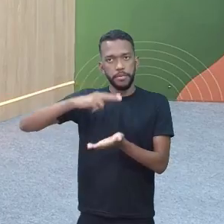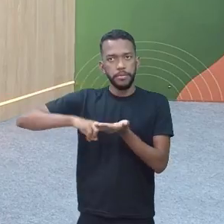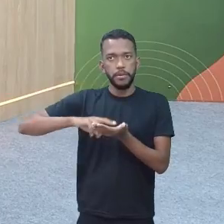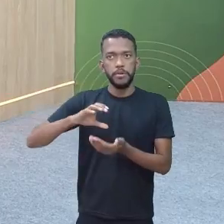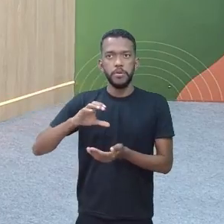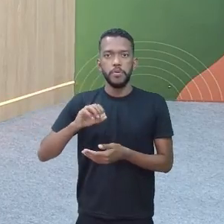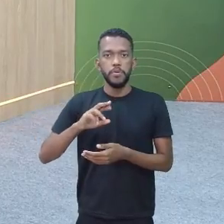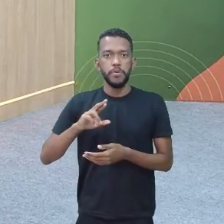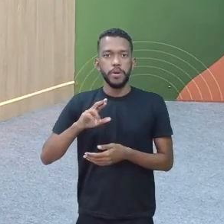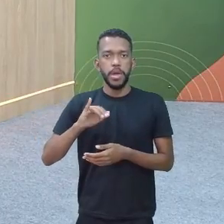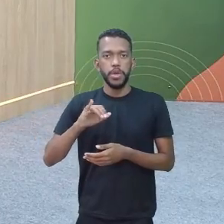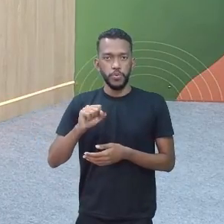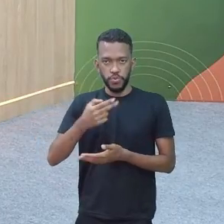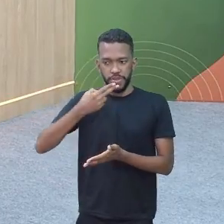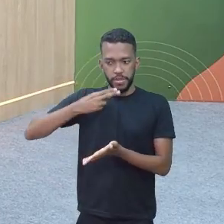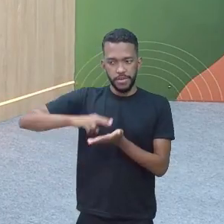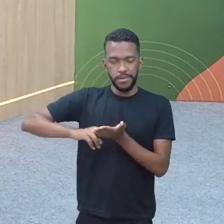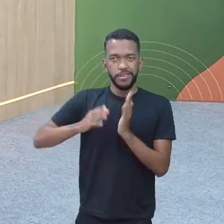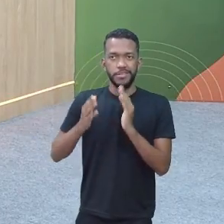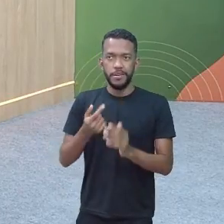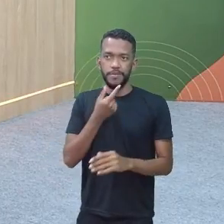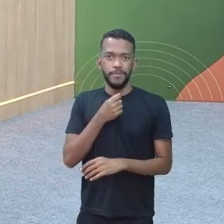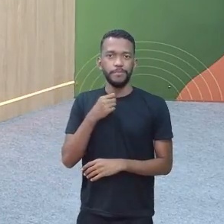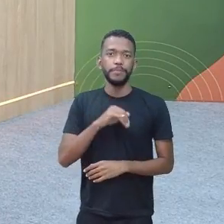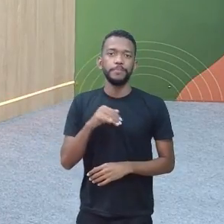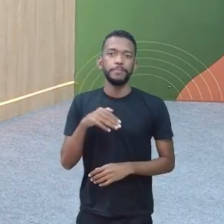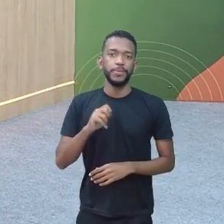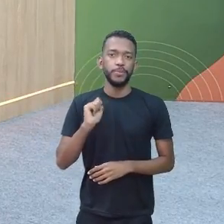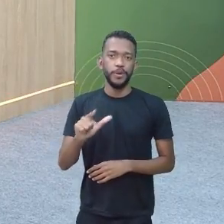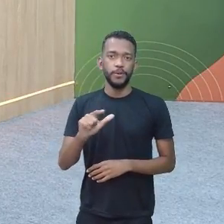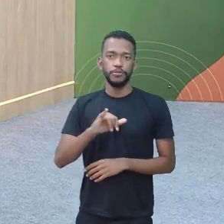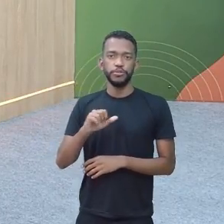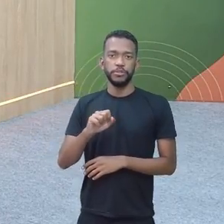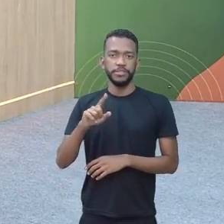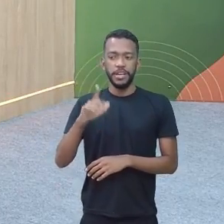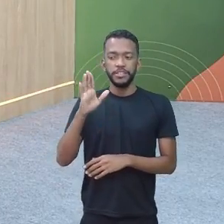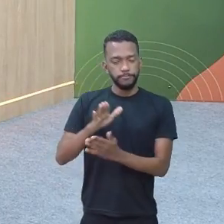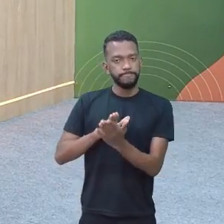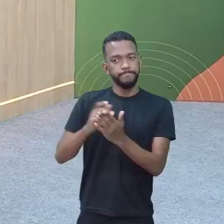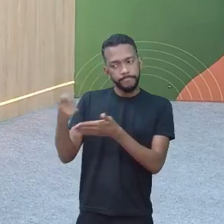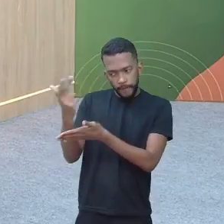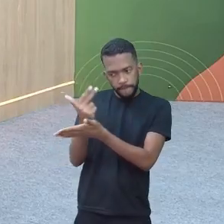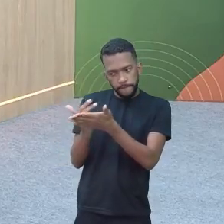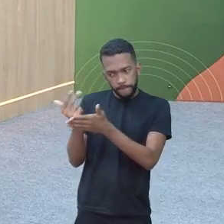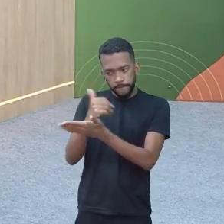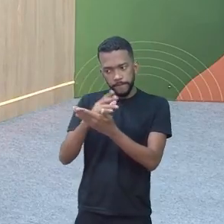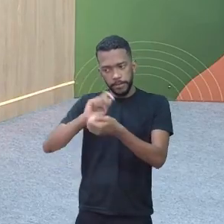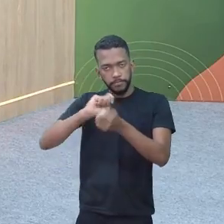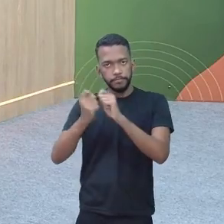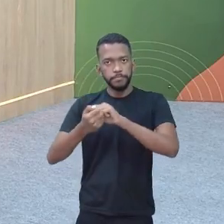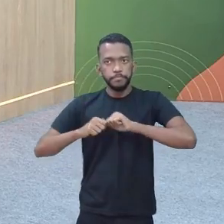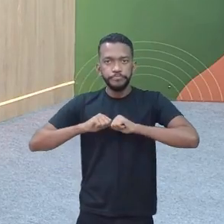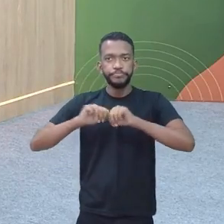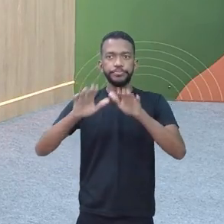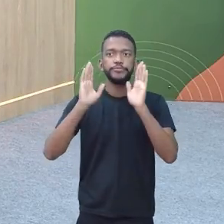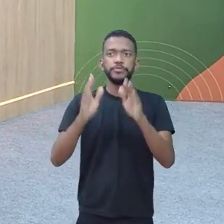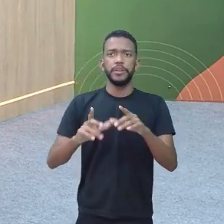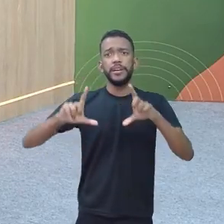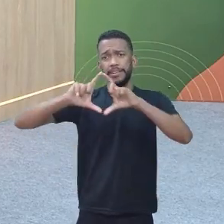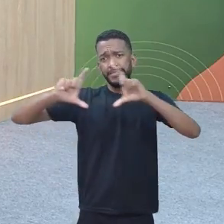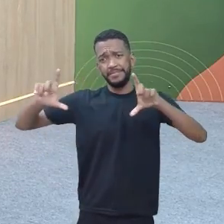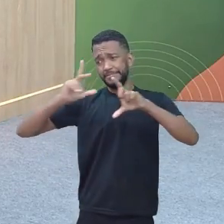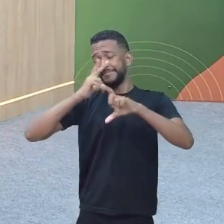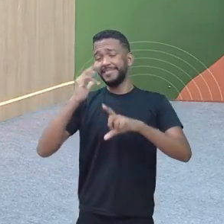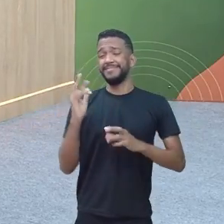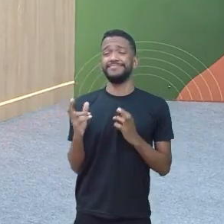em que o Manuel José fez essa charge. Então, a gente percebe que é uma charge um pouco diferente das que a gente